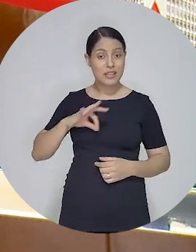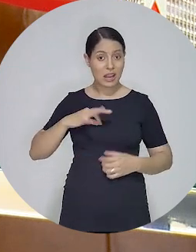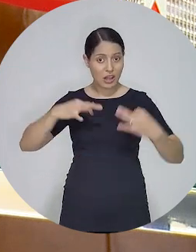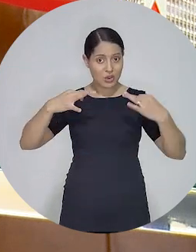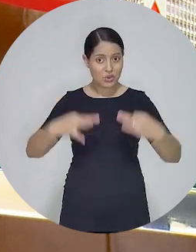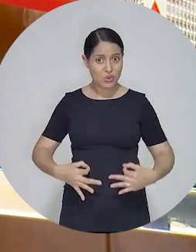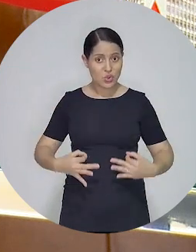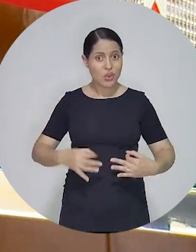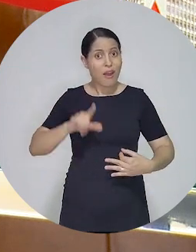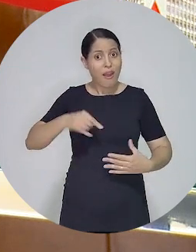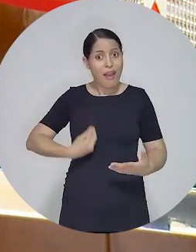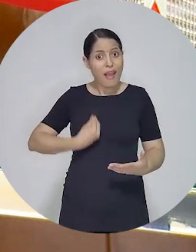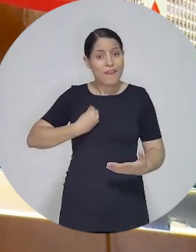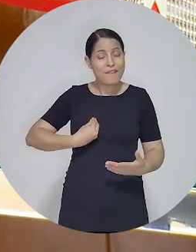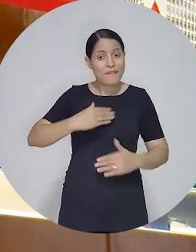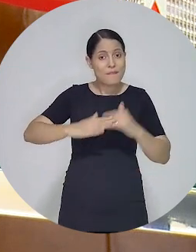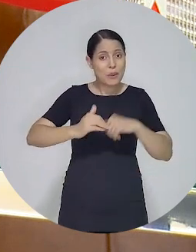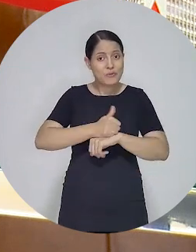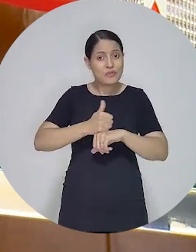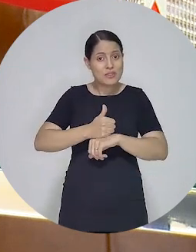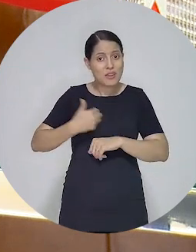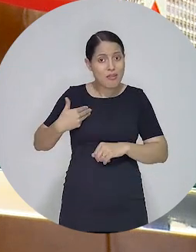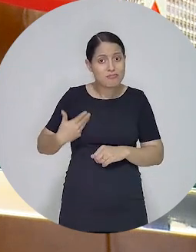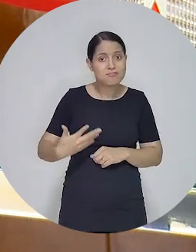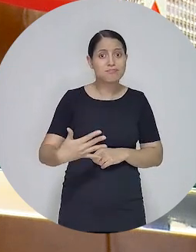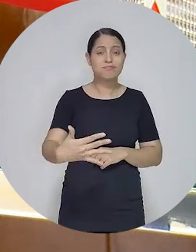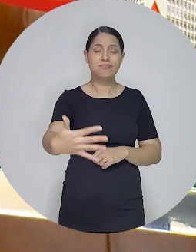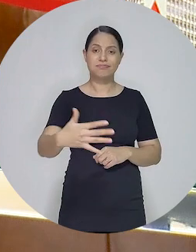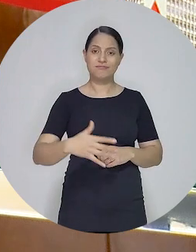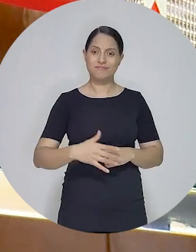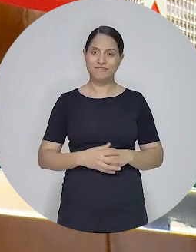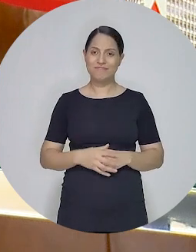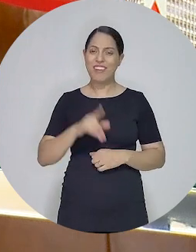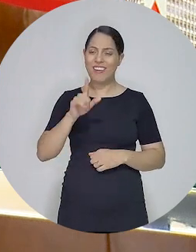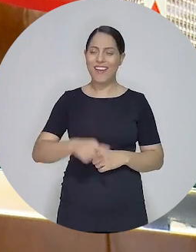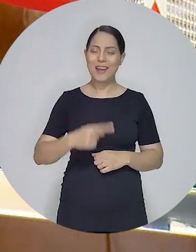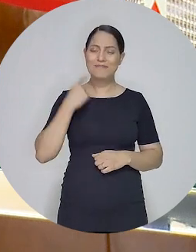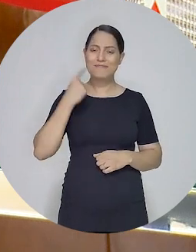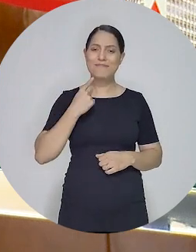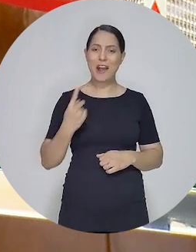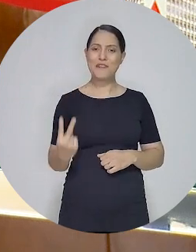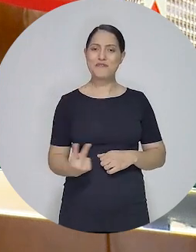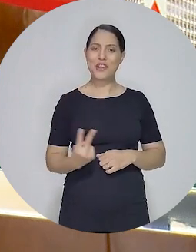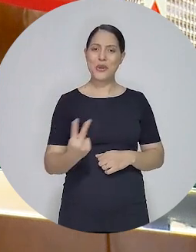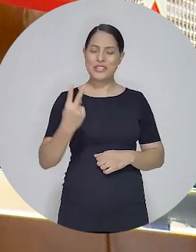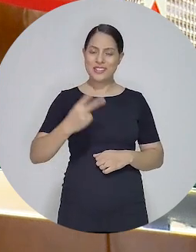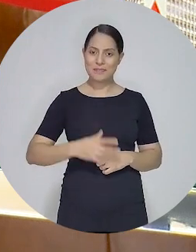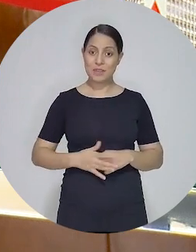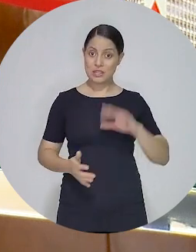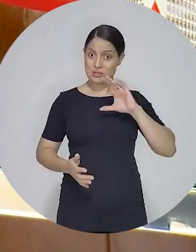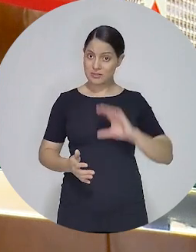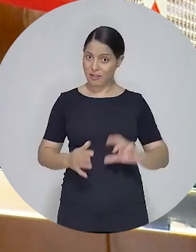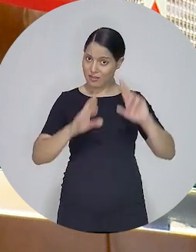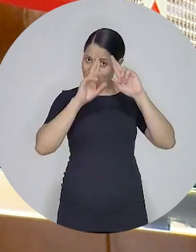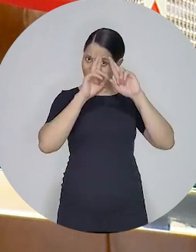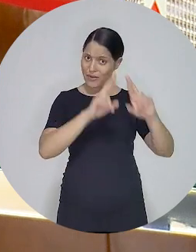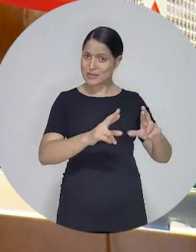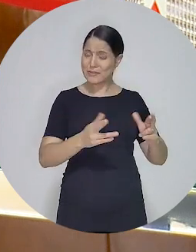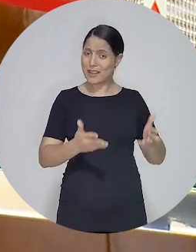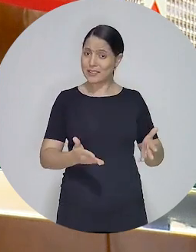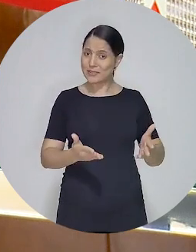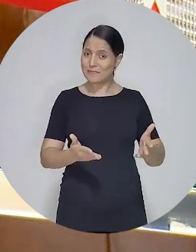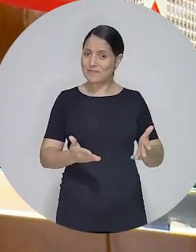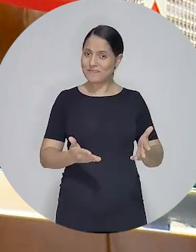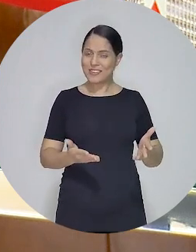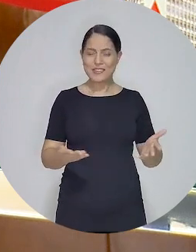Honorários justos significam a sobrevivência da profissão. Significa advogado valorizado,